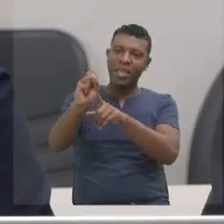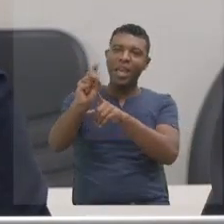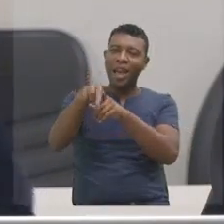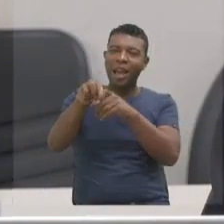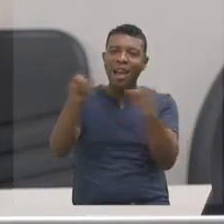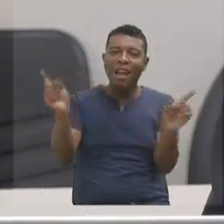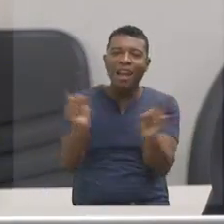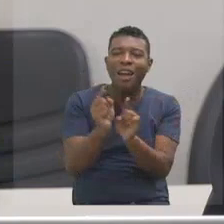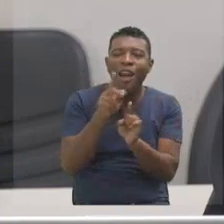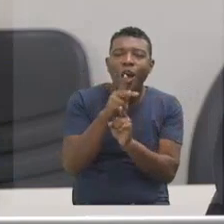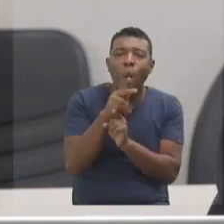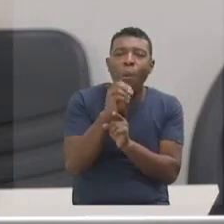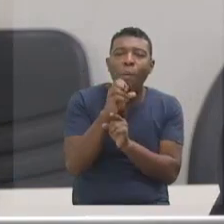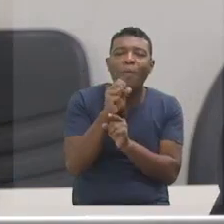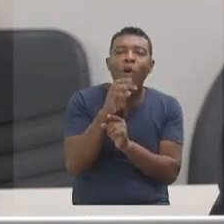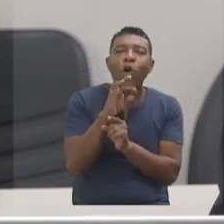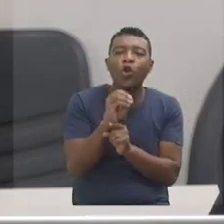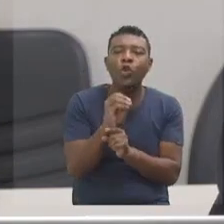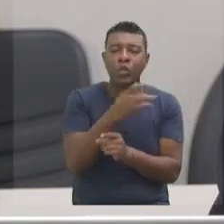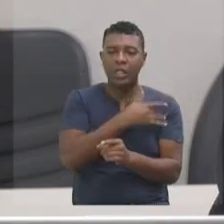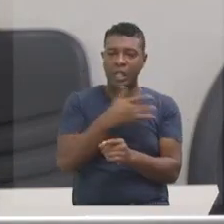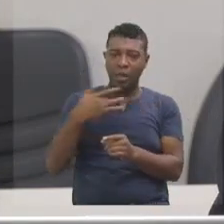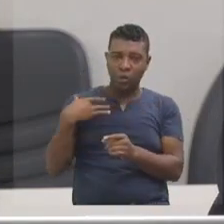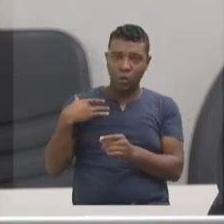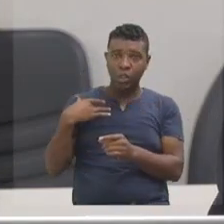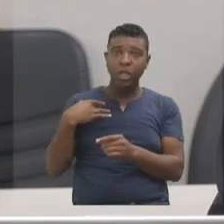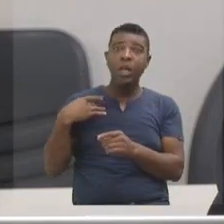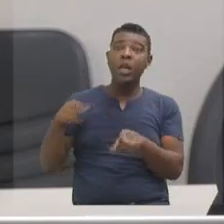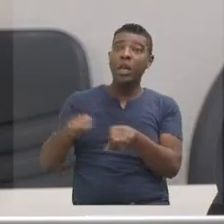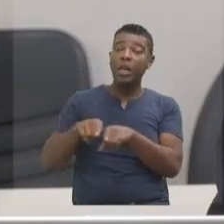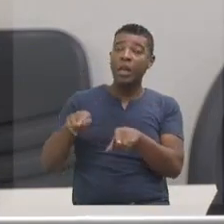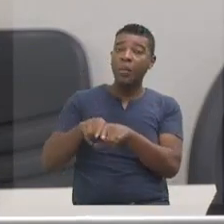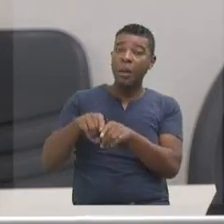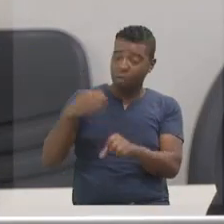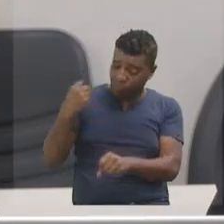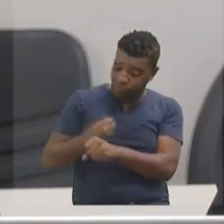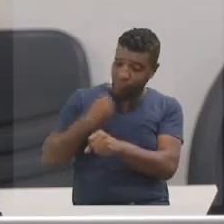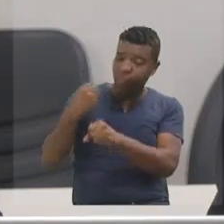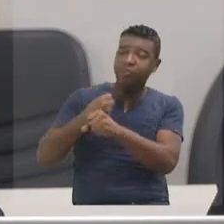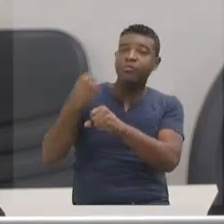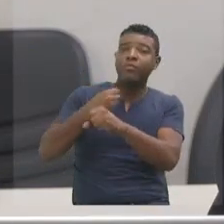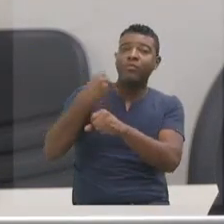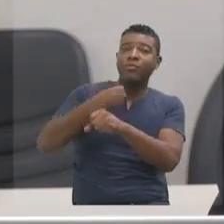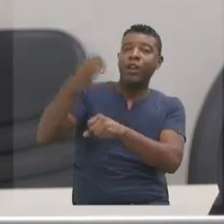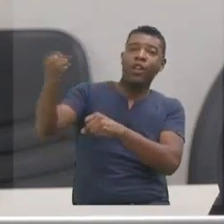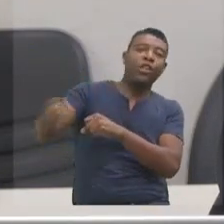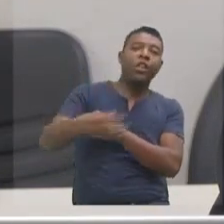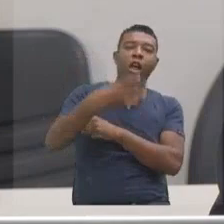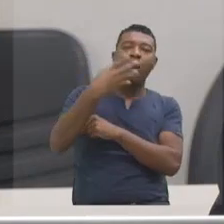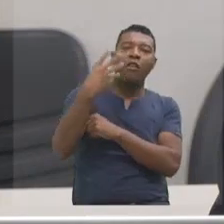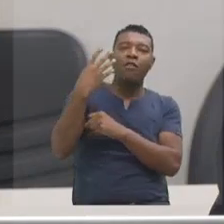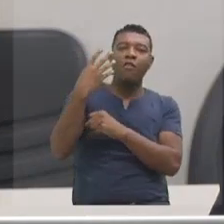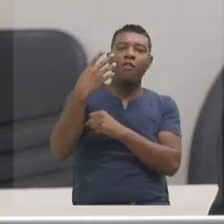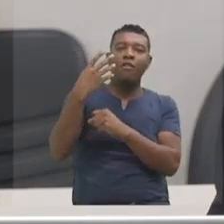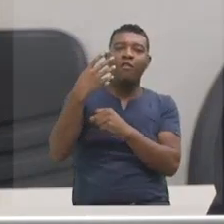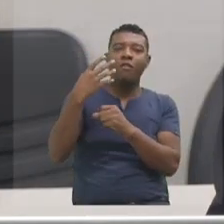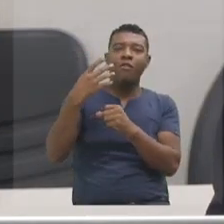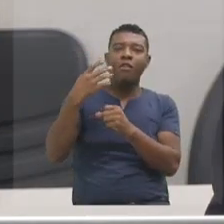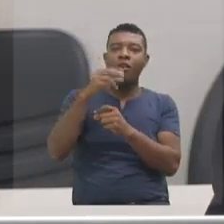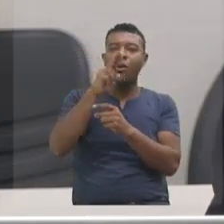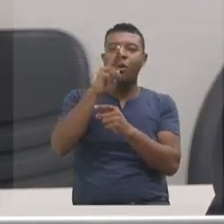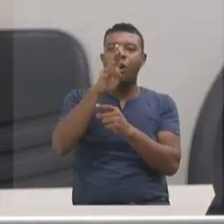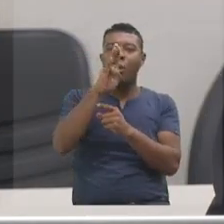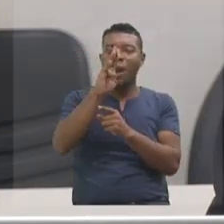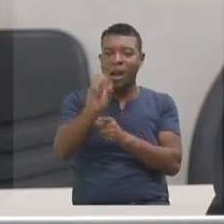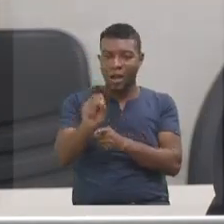deste mês de mais 400 milhões de reais para construção de Nova e qualificação de UBS que precisam